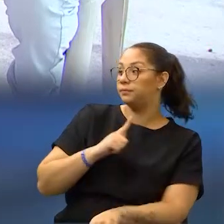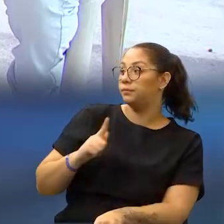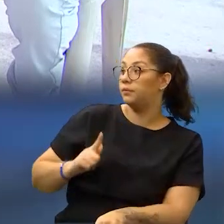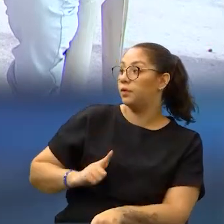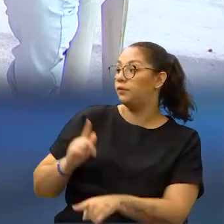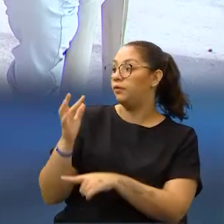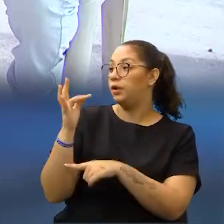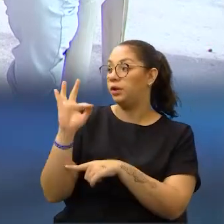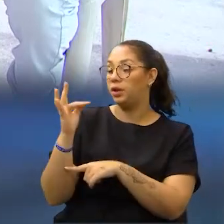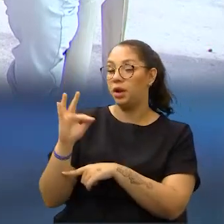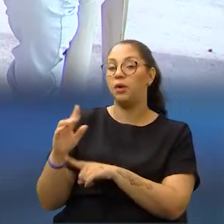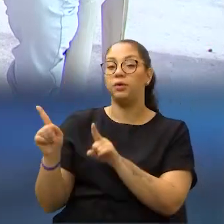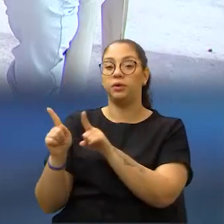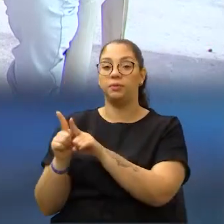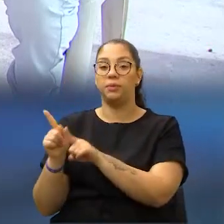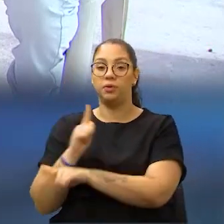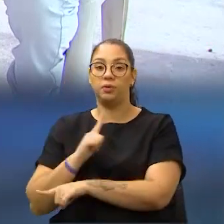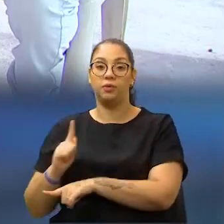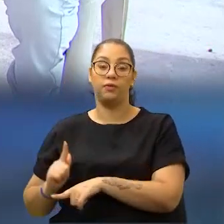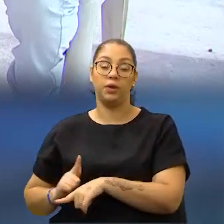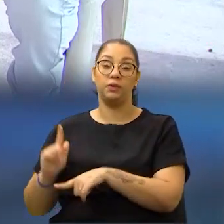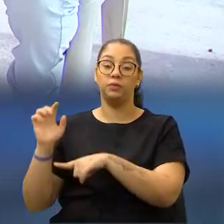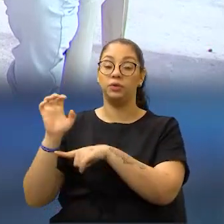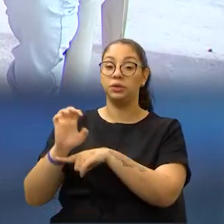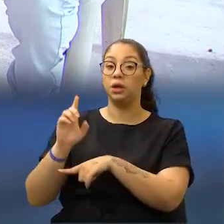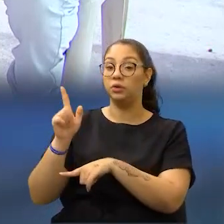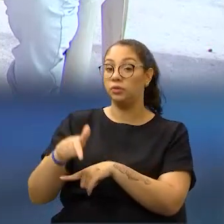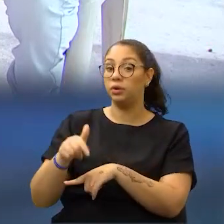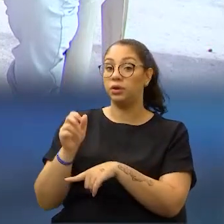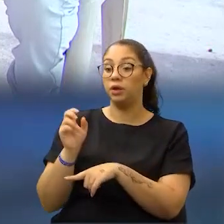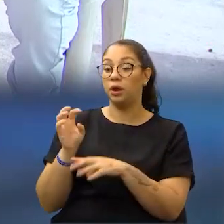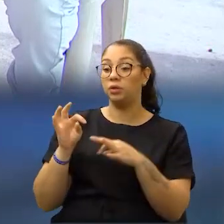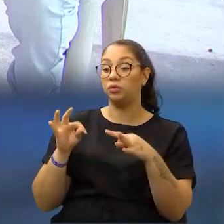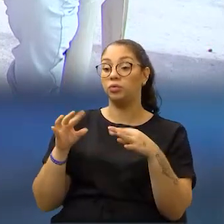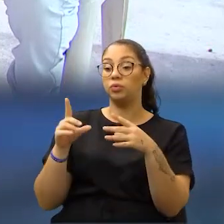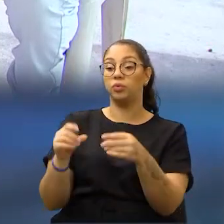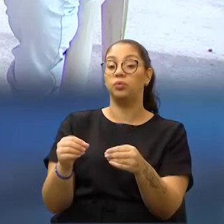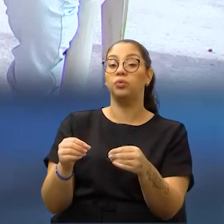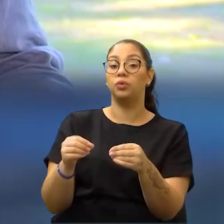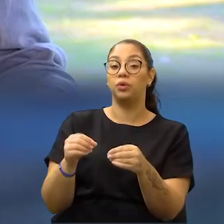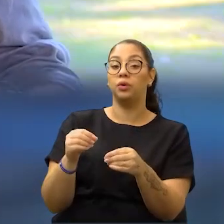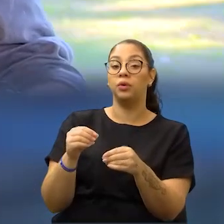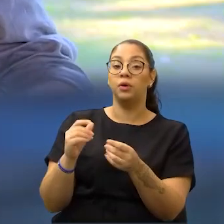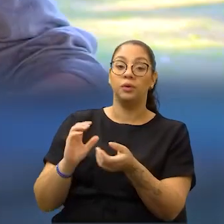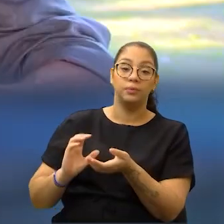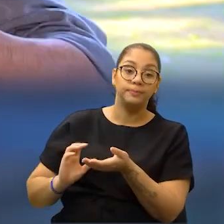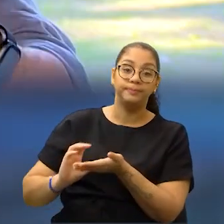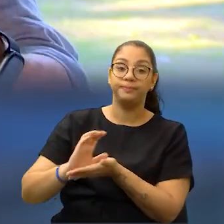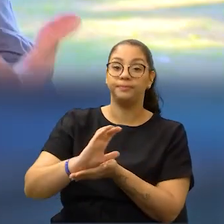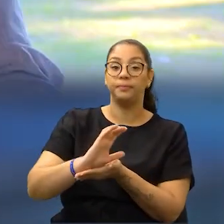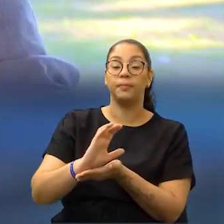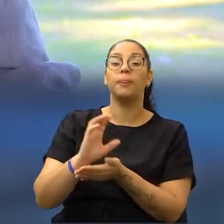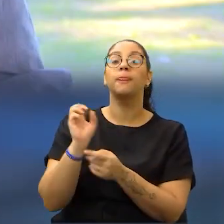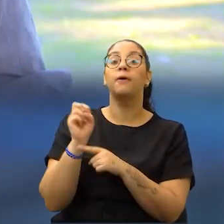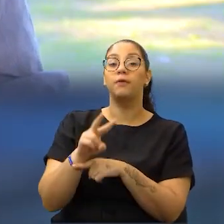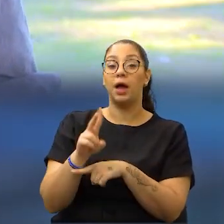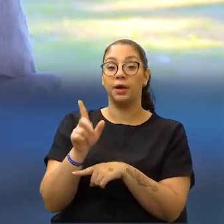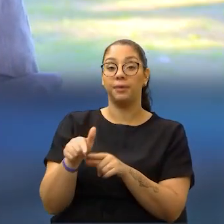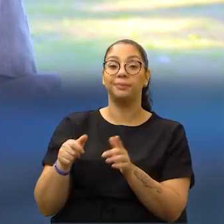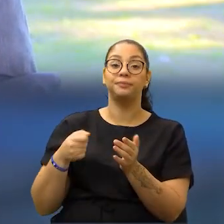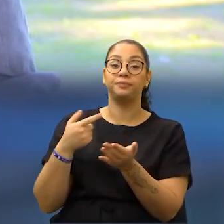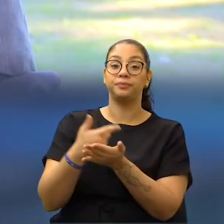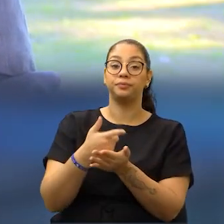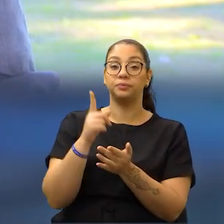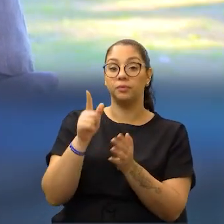com o governo federal, né, e com o governo do estado, né, que são todas as vagas, elas são financiadas, né, por